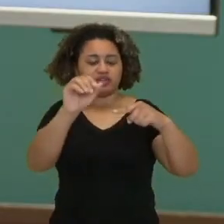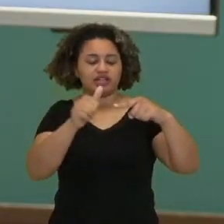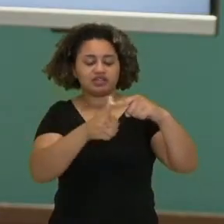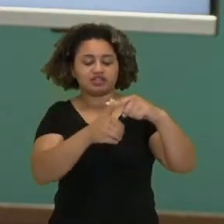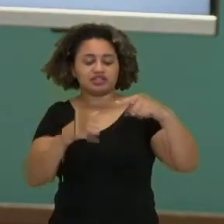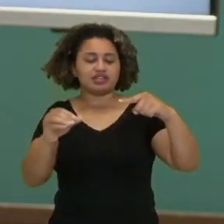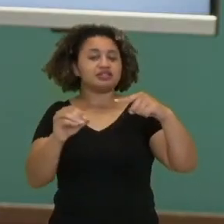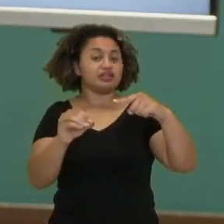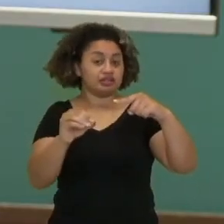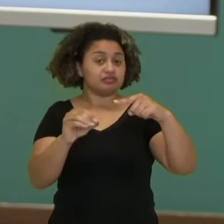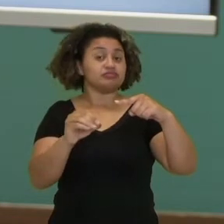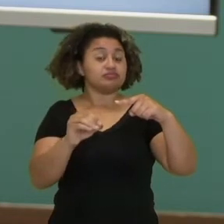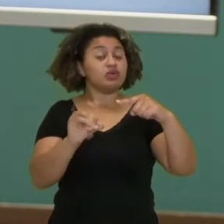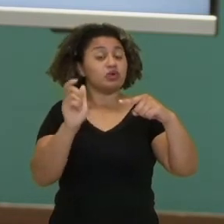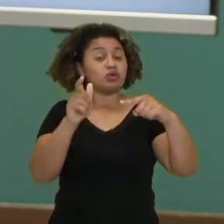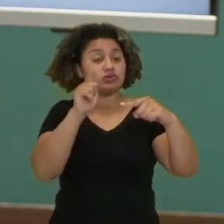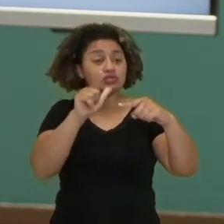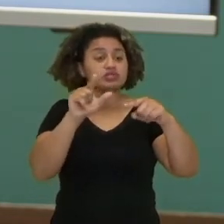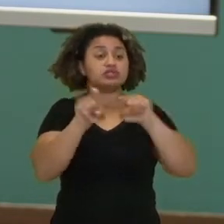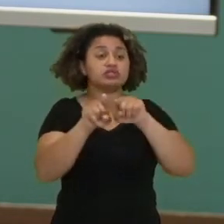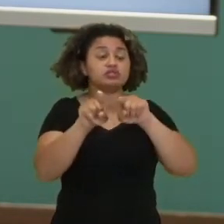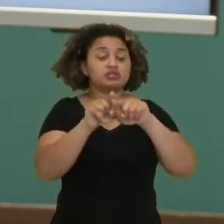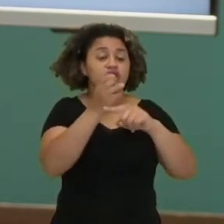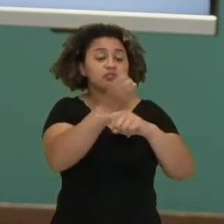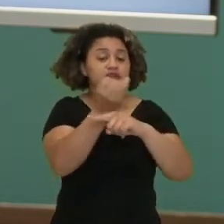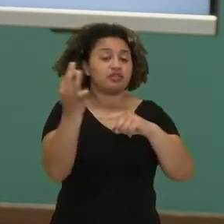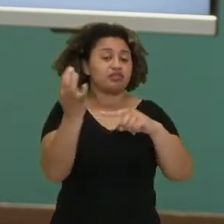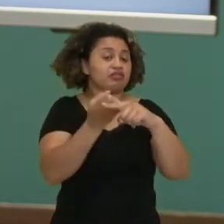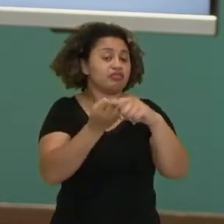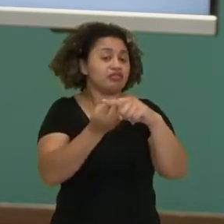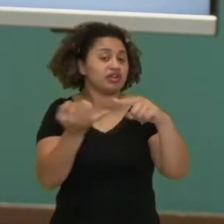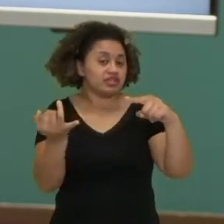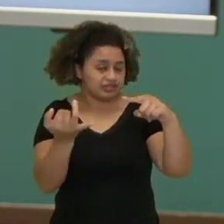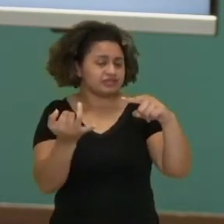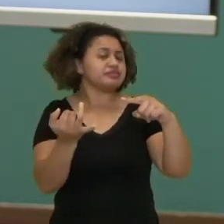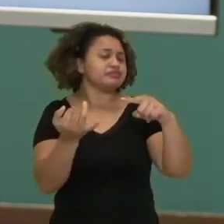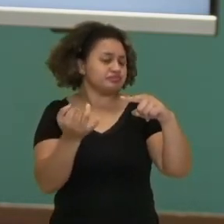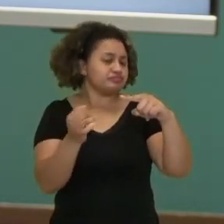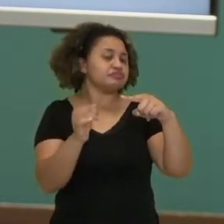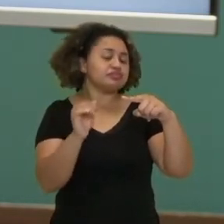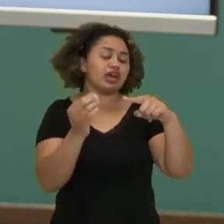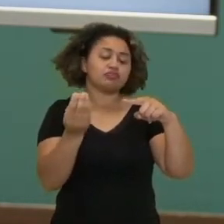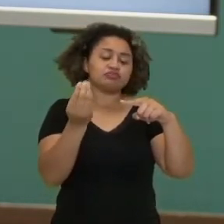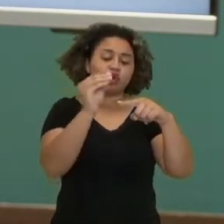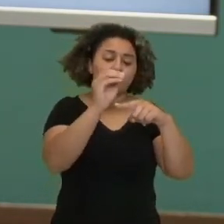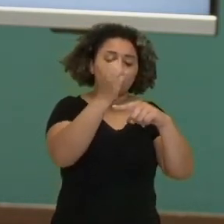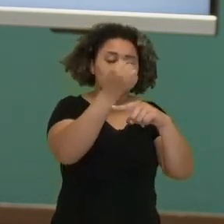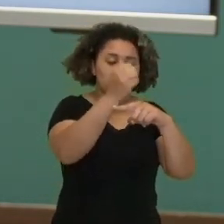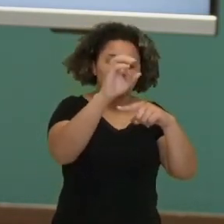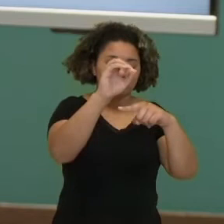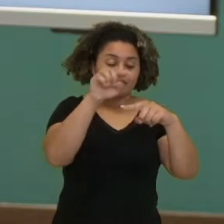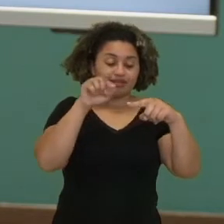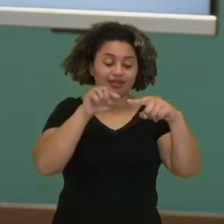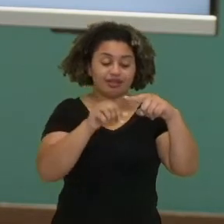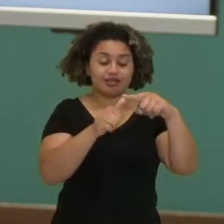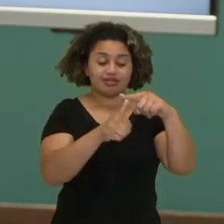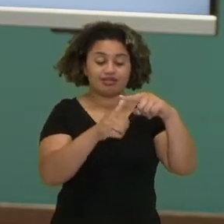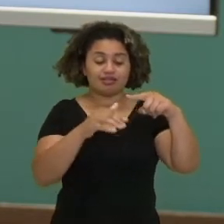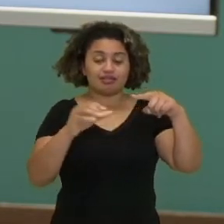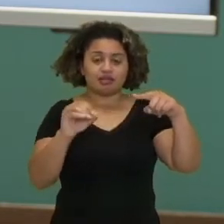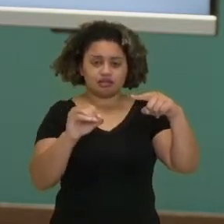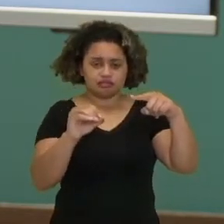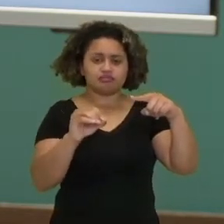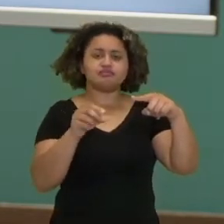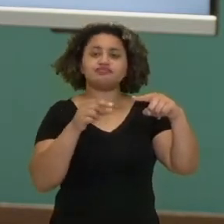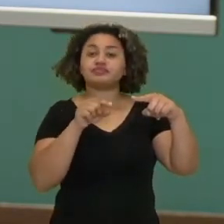vamos escrever, então, esse 80% na sua forma de fração percentual. Quando